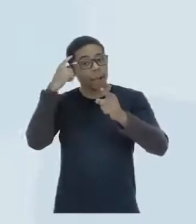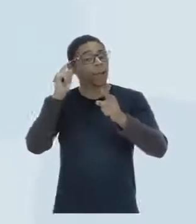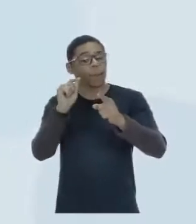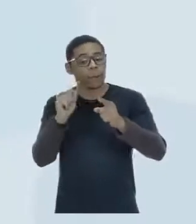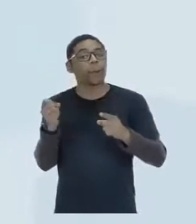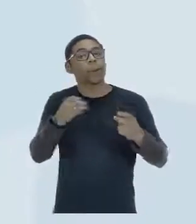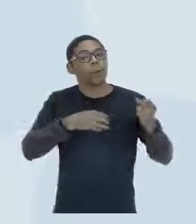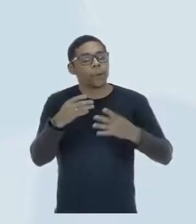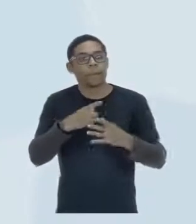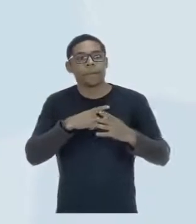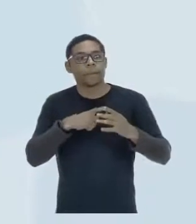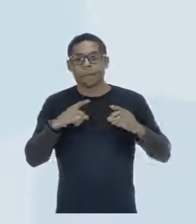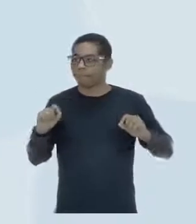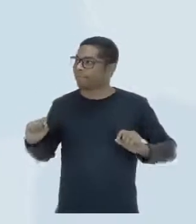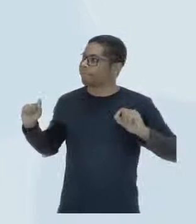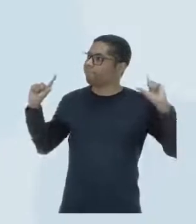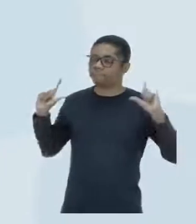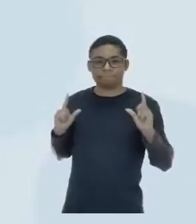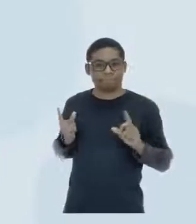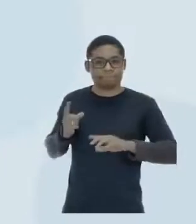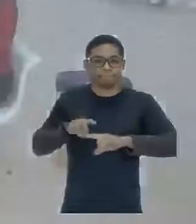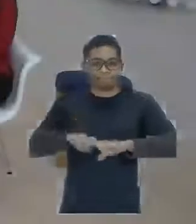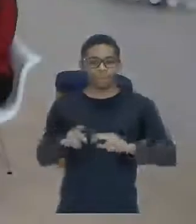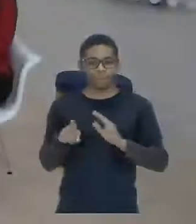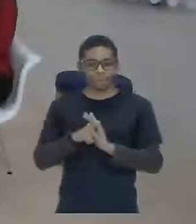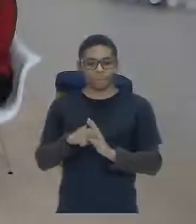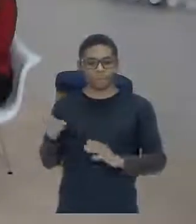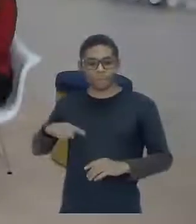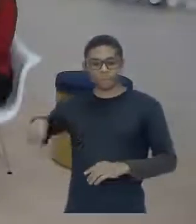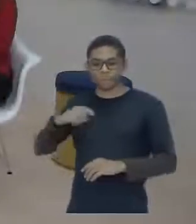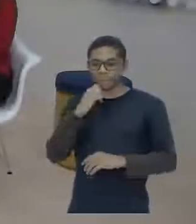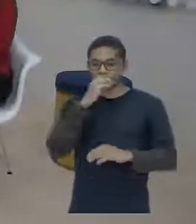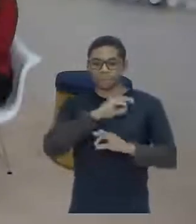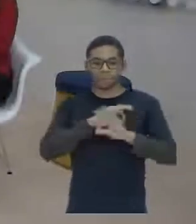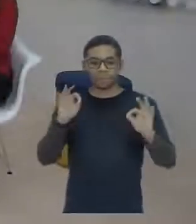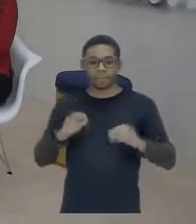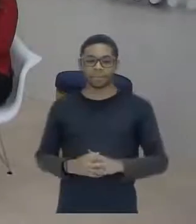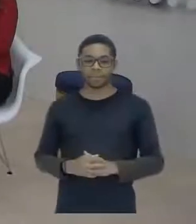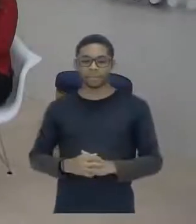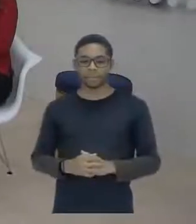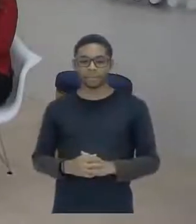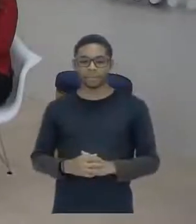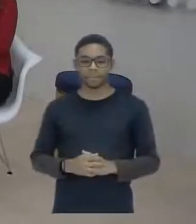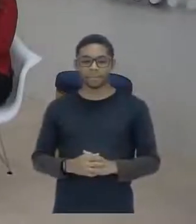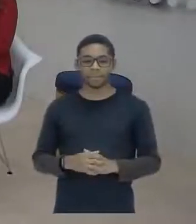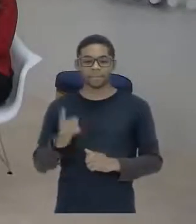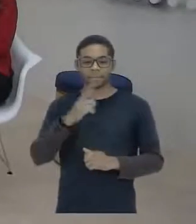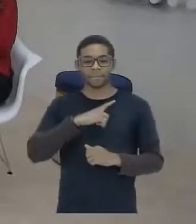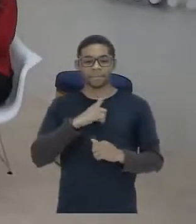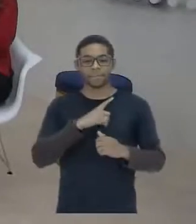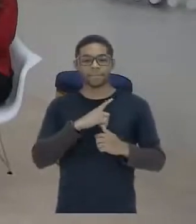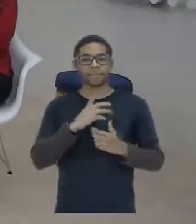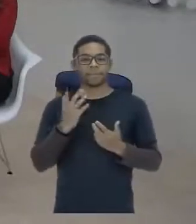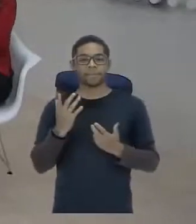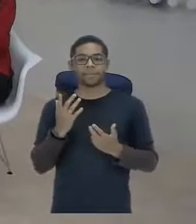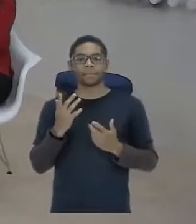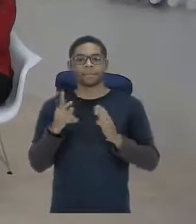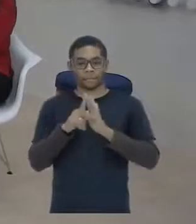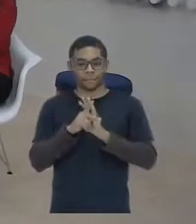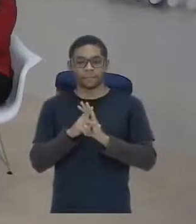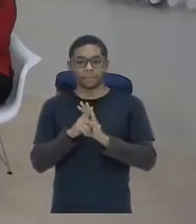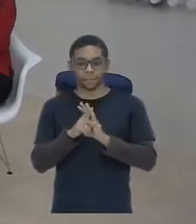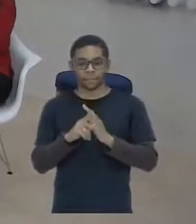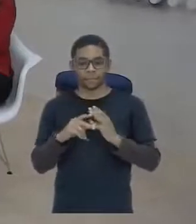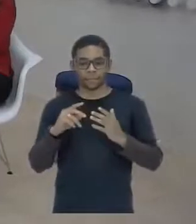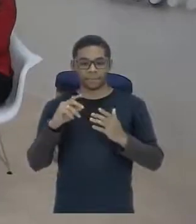dos novos estúdios aqui da MGM, Metro Goldwyn Mayer, Centro de Mídias. Comente aqui, lá no nosso Instagram, Fox, Língua Portuguesa, CMSP,